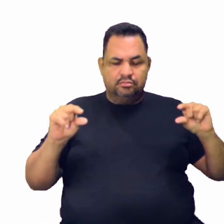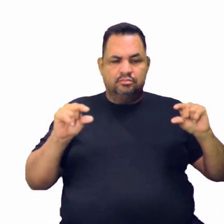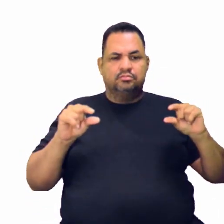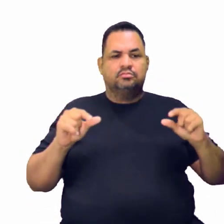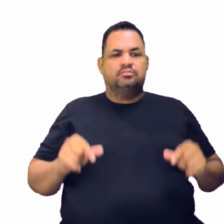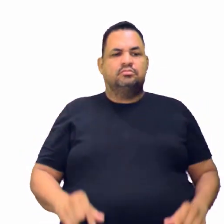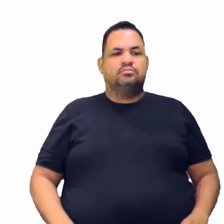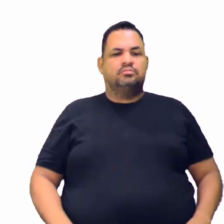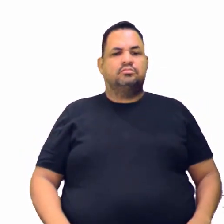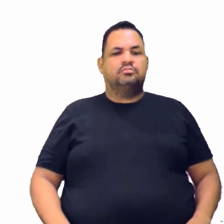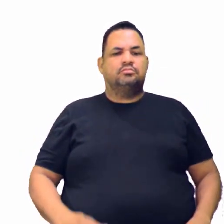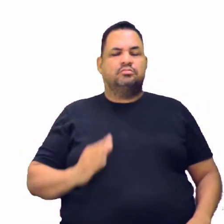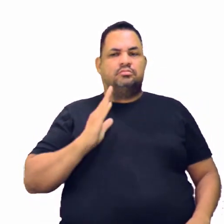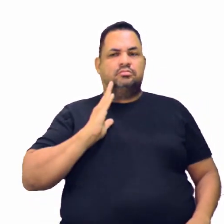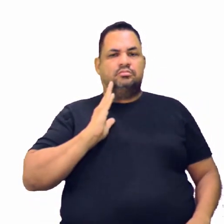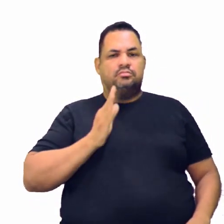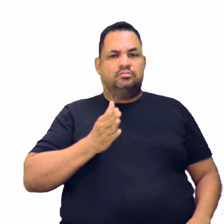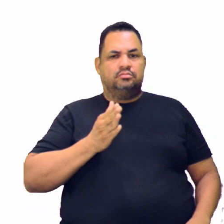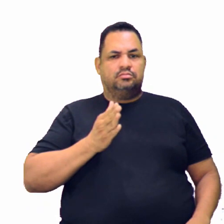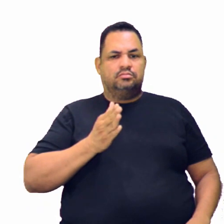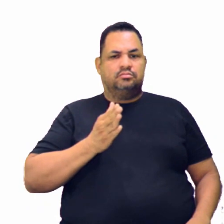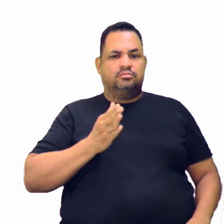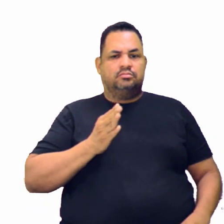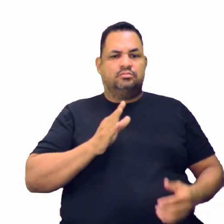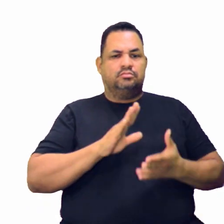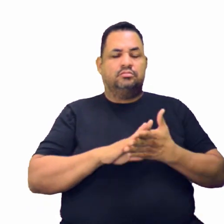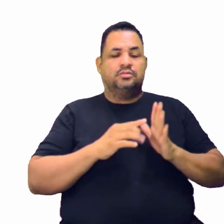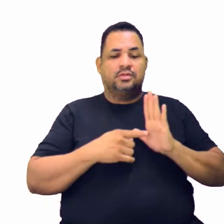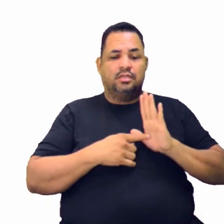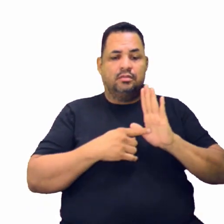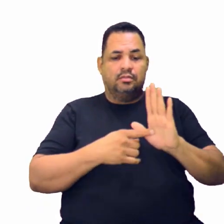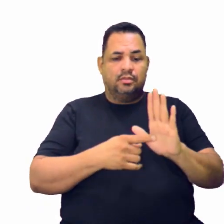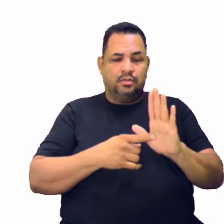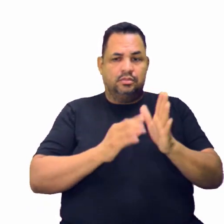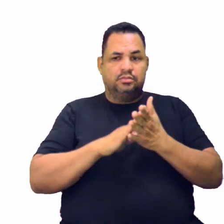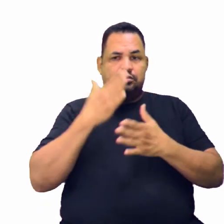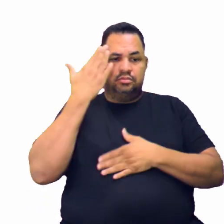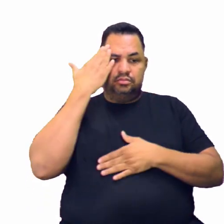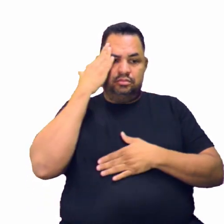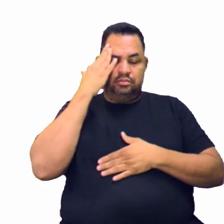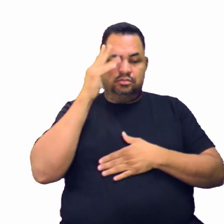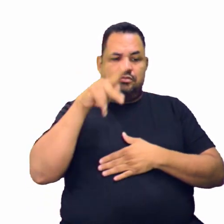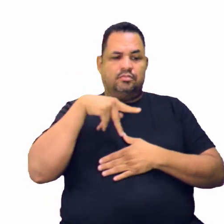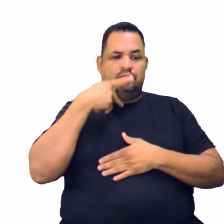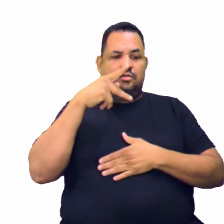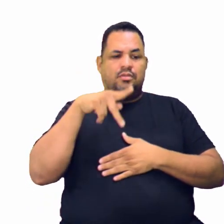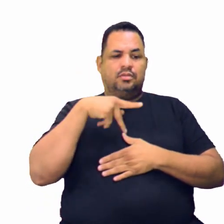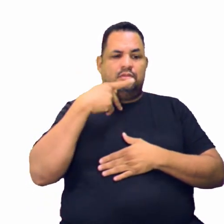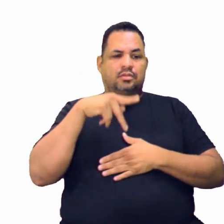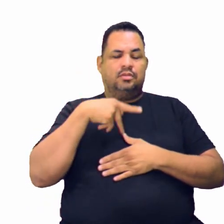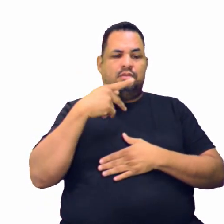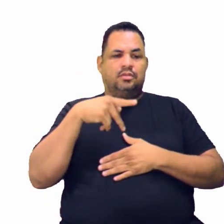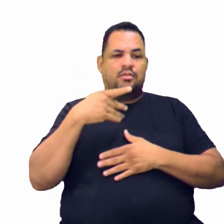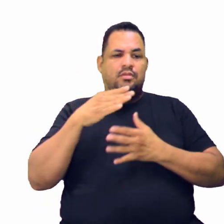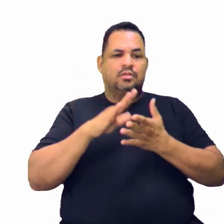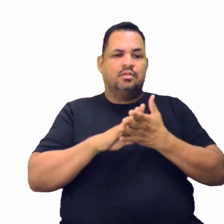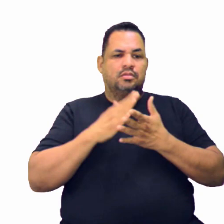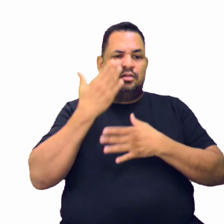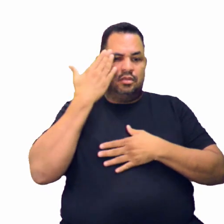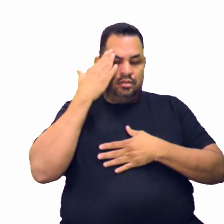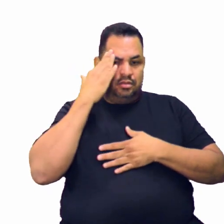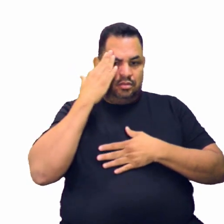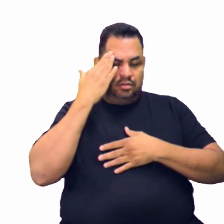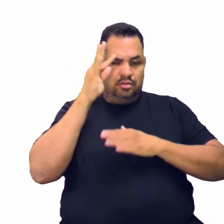expressões, já está dando marcas para você entender que está falando da compreensão de